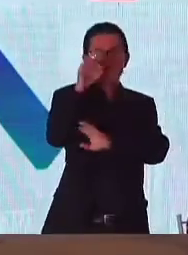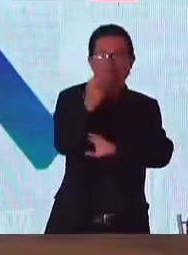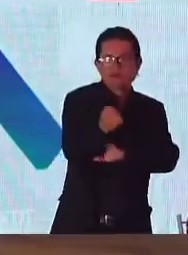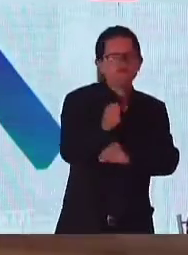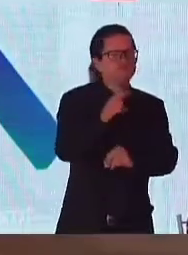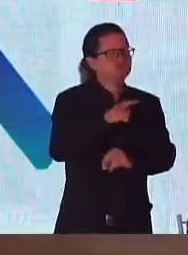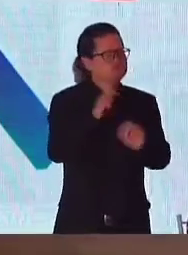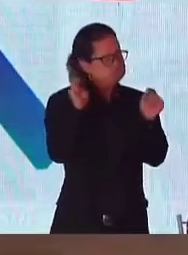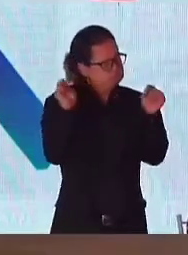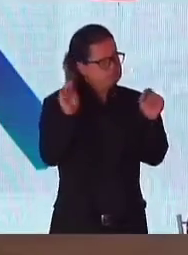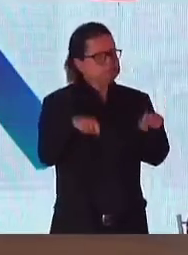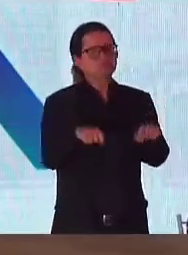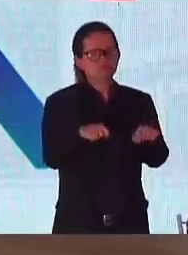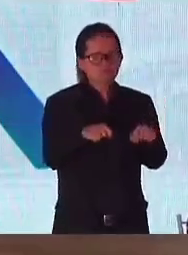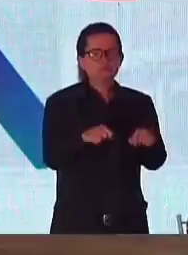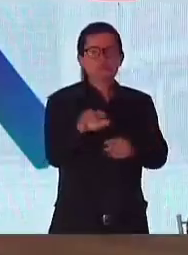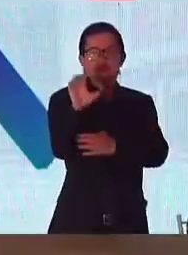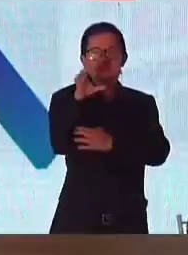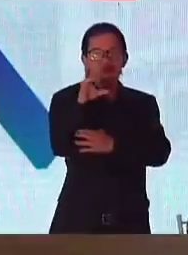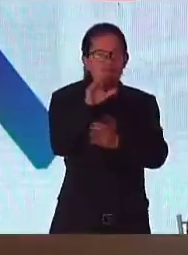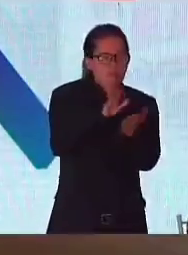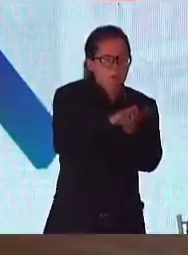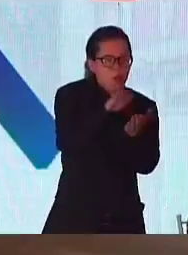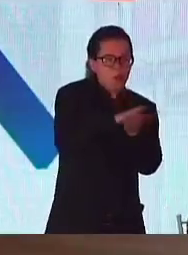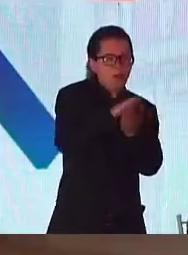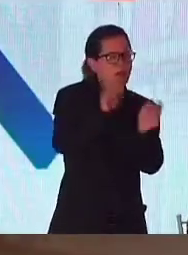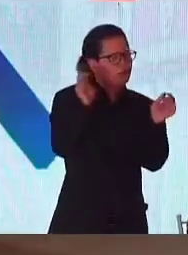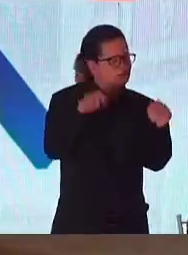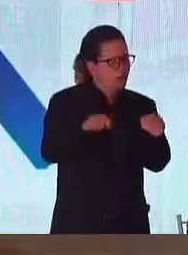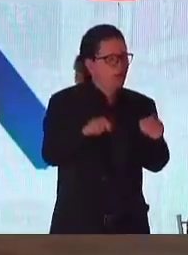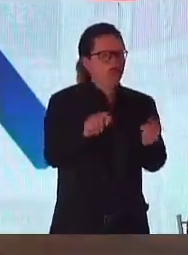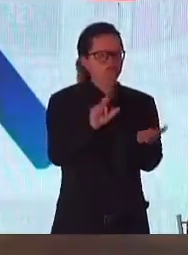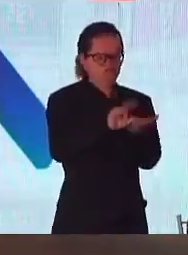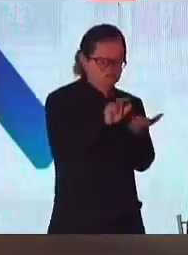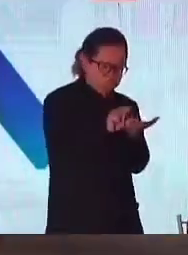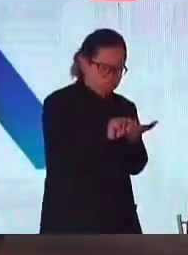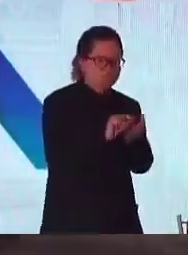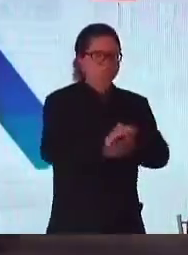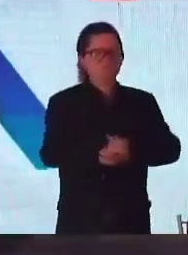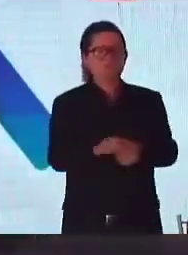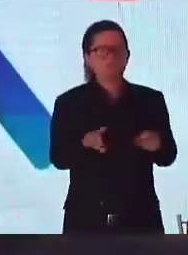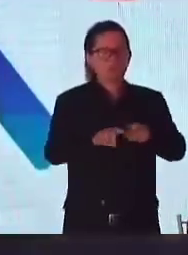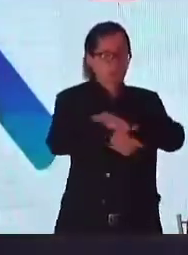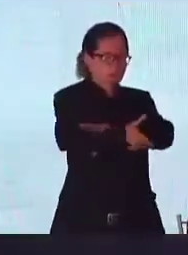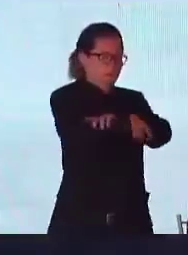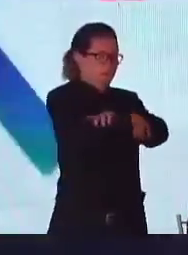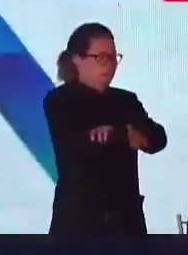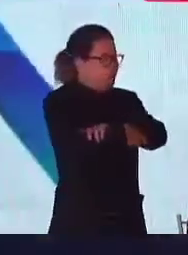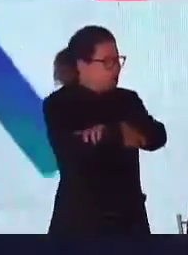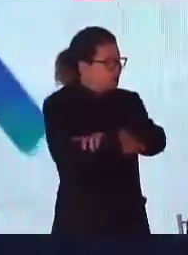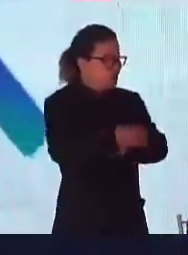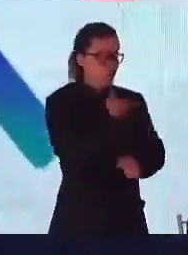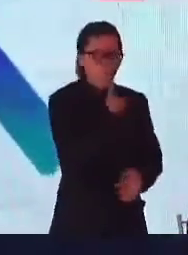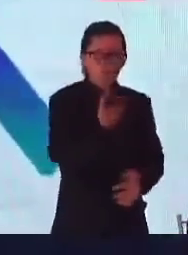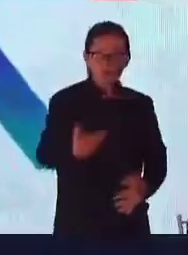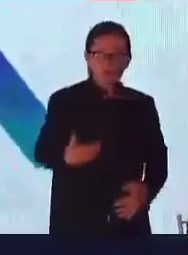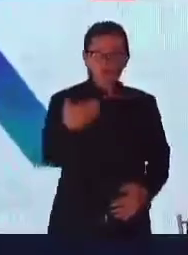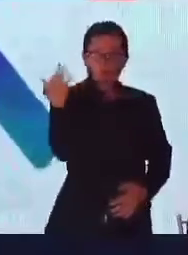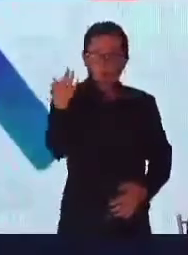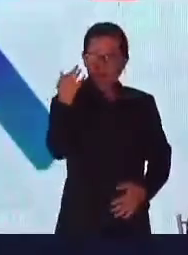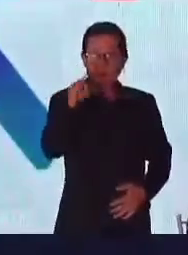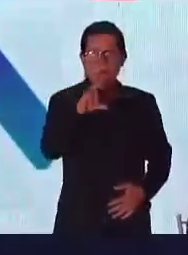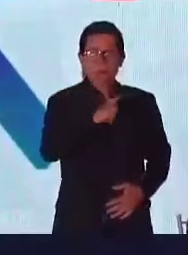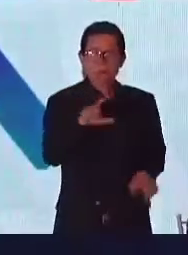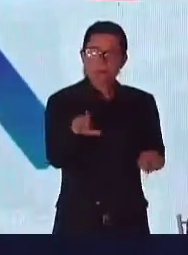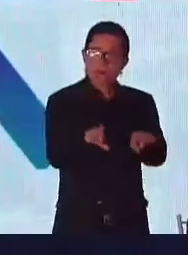produzir ciência do Estado de Alagoas. Fortalecer as parcerias, inclusive com essas parcerias com o governo federal. Não é à